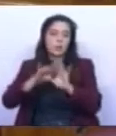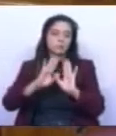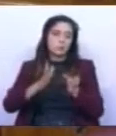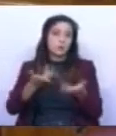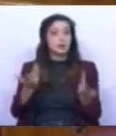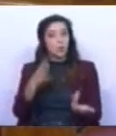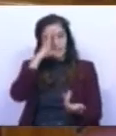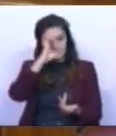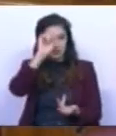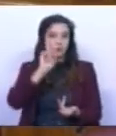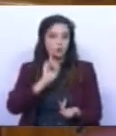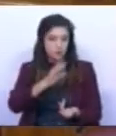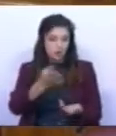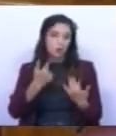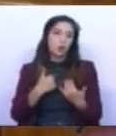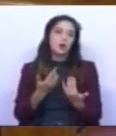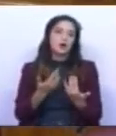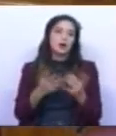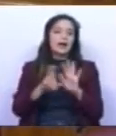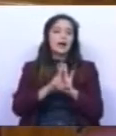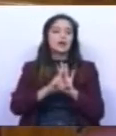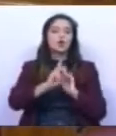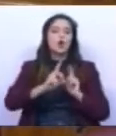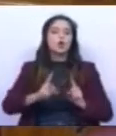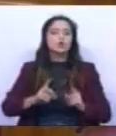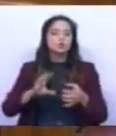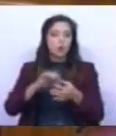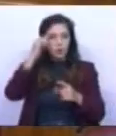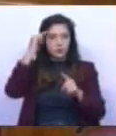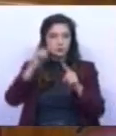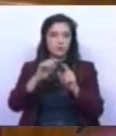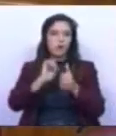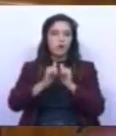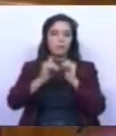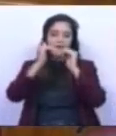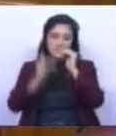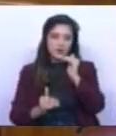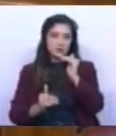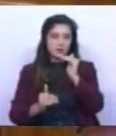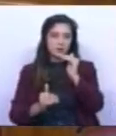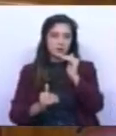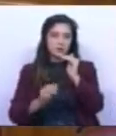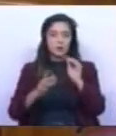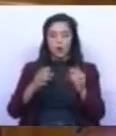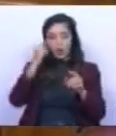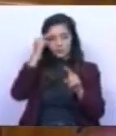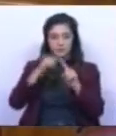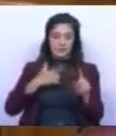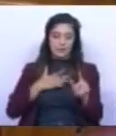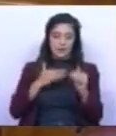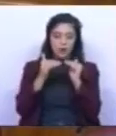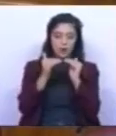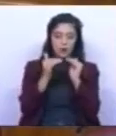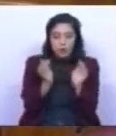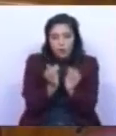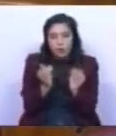Ministra, o que pergunto é que medidas foram tomadas no sentido de desburocratizar os processos de candidatura, de forma a que as micro e pequenas empresas